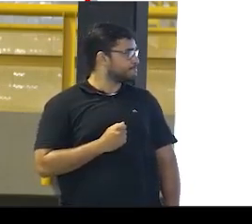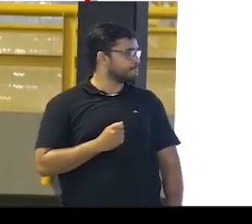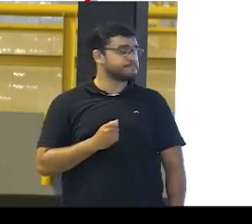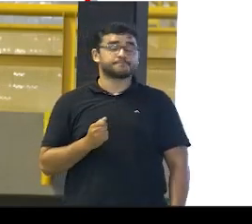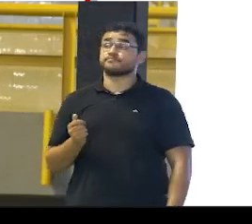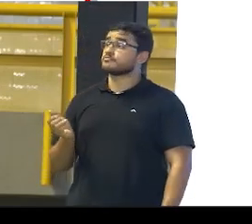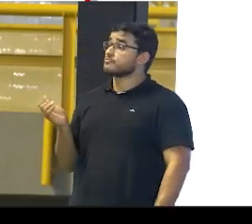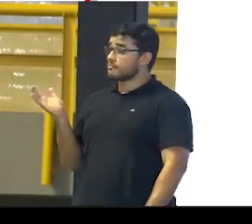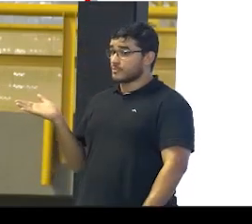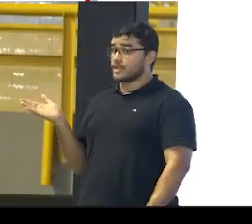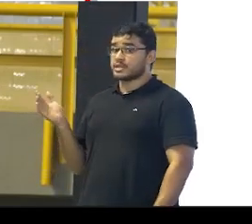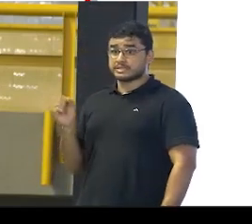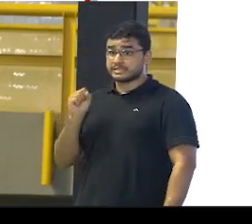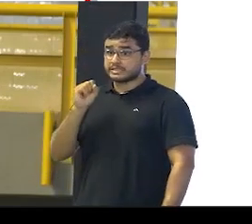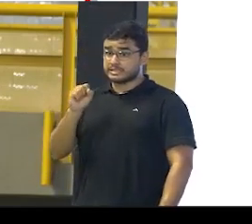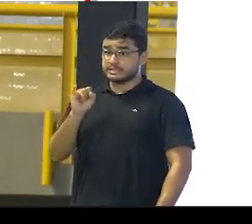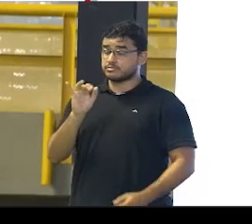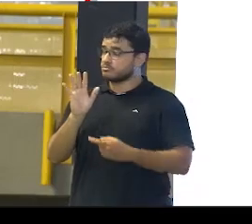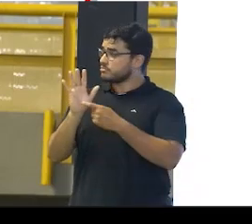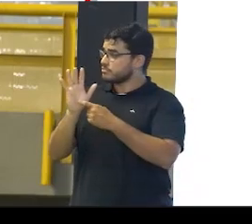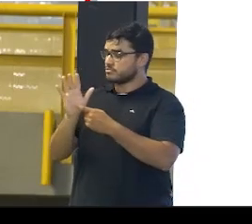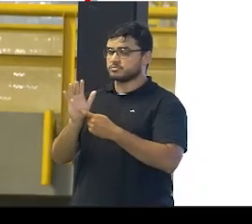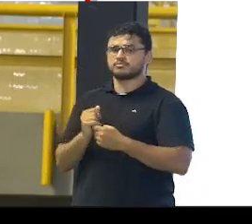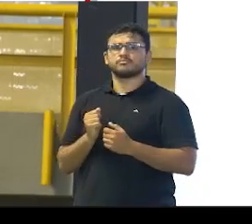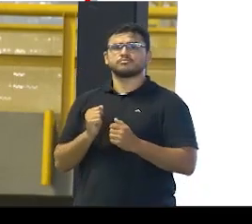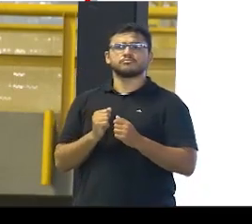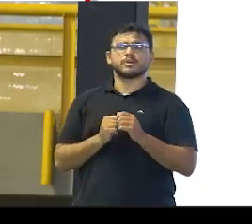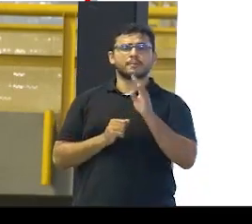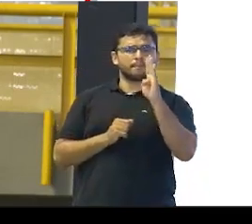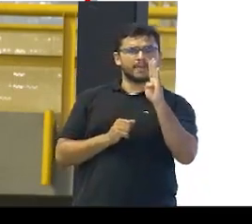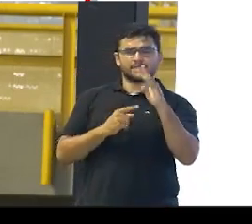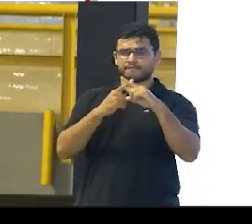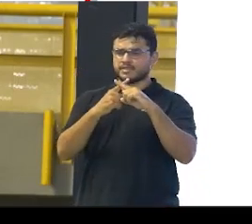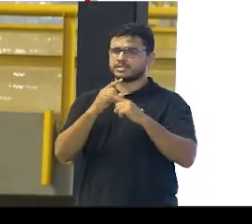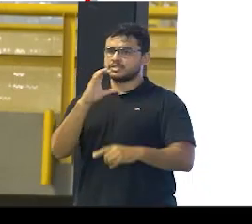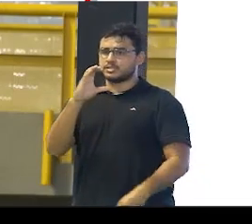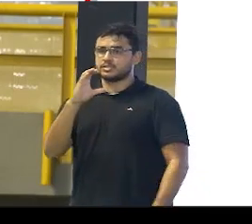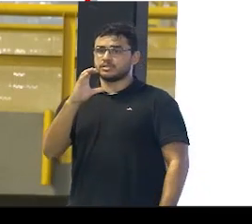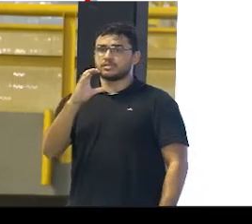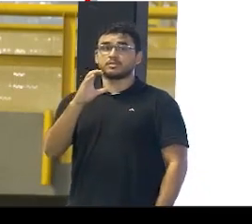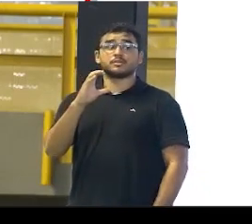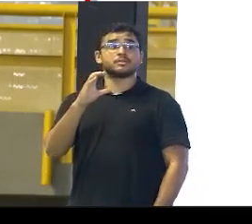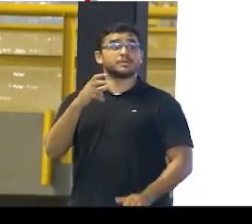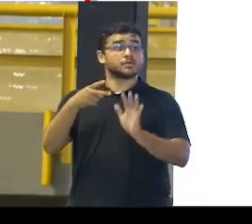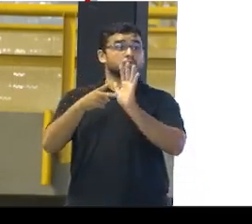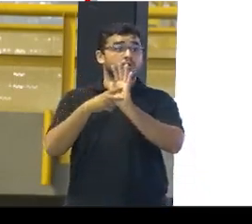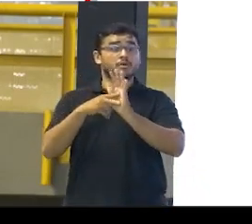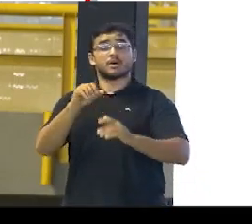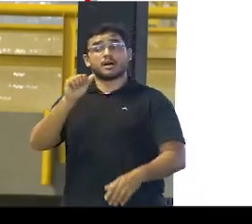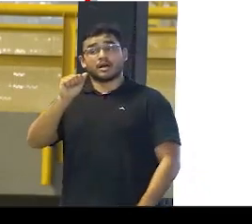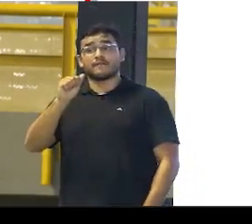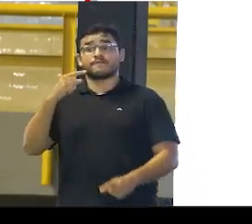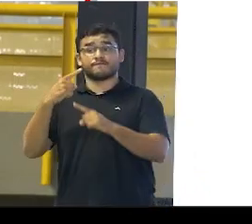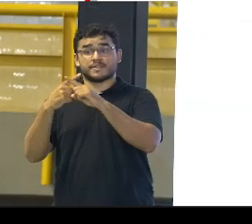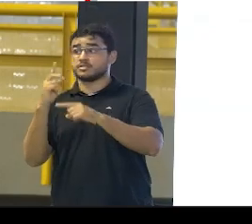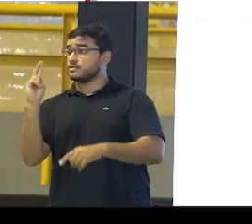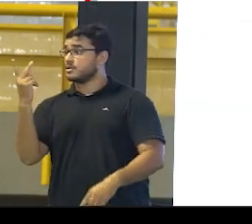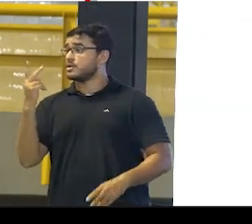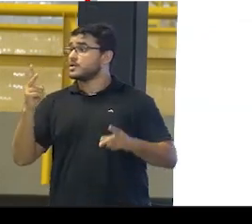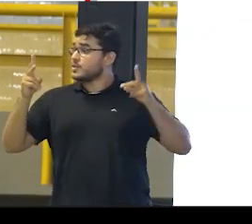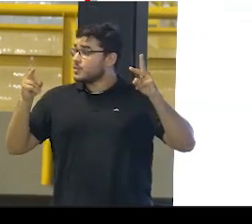um losango. Quando eu tenho um losango, o que é que eu faço? Quando eu tenho um